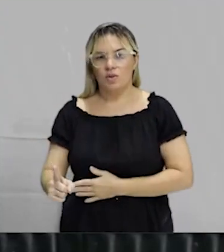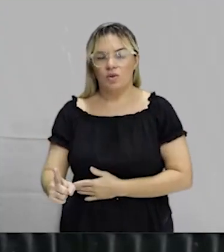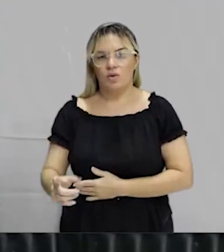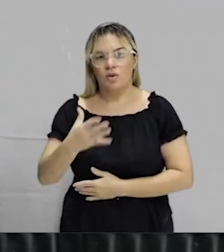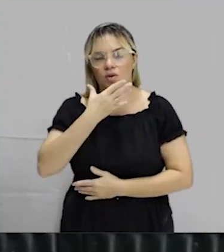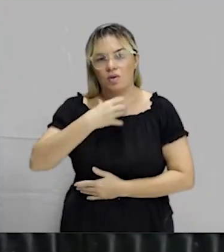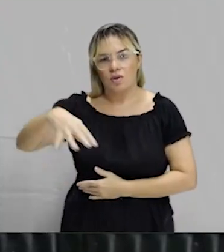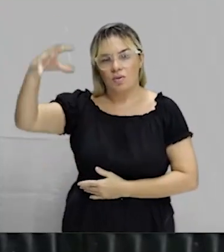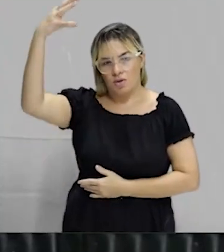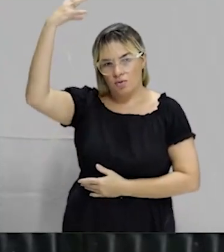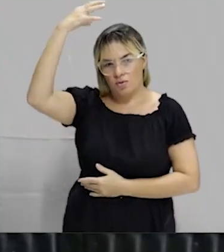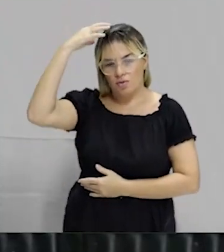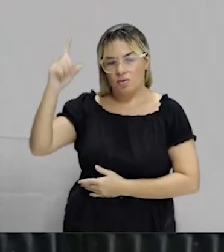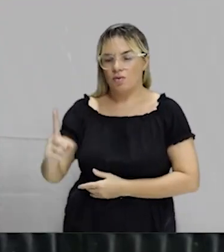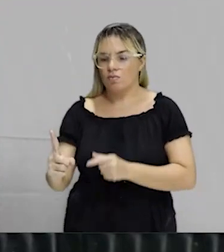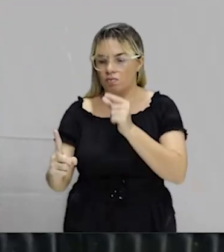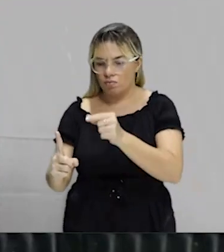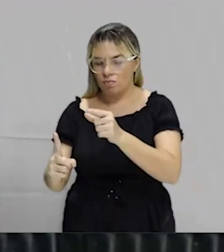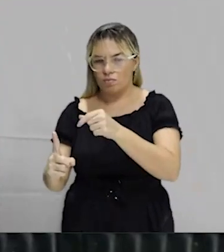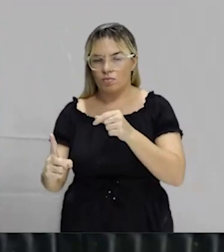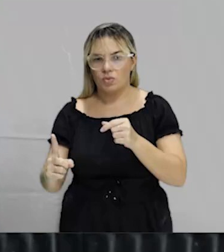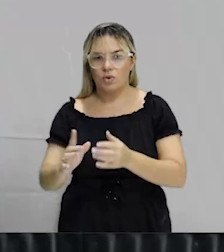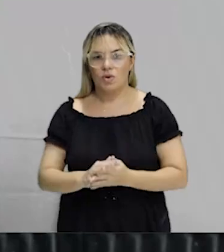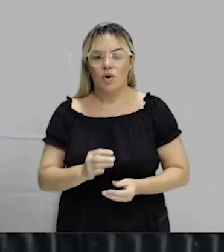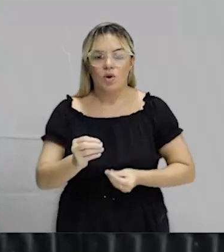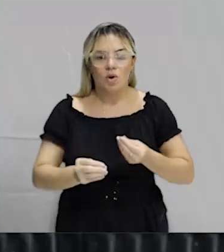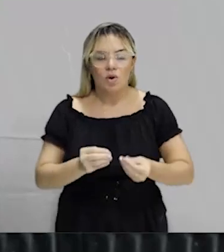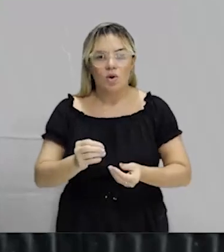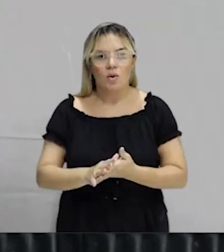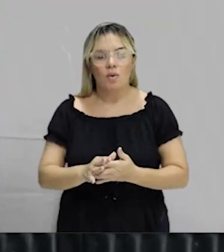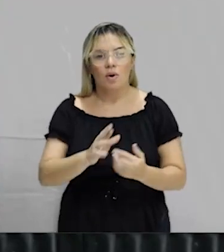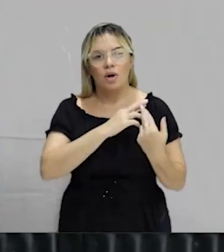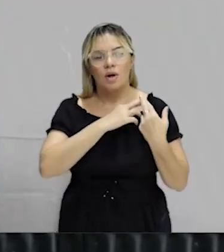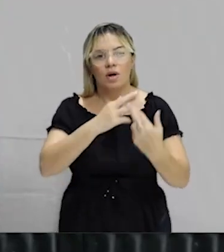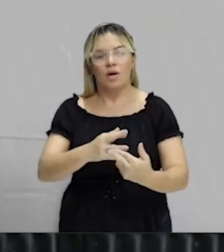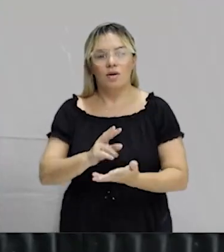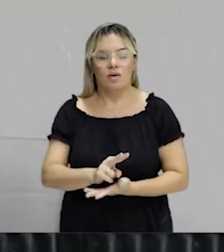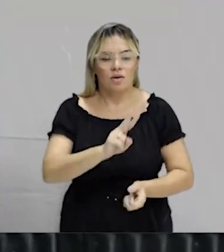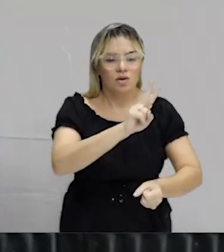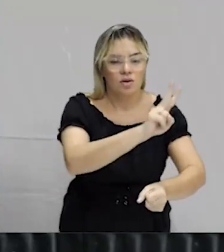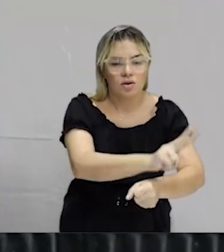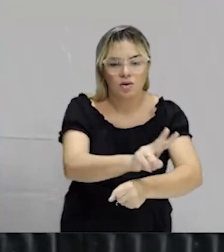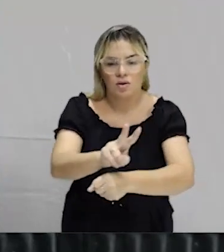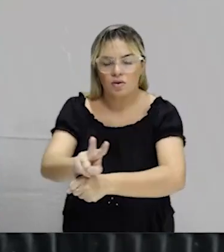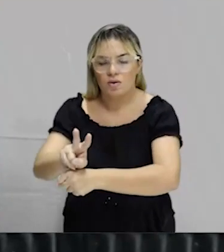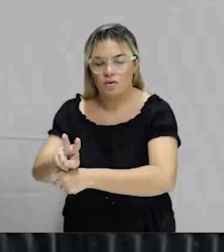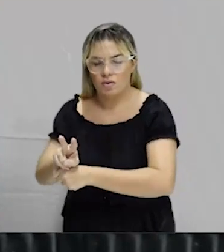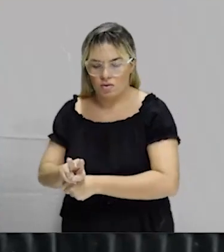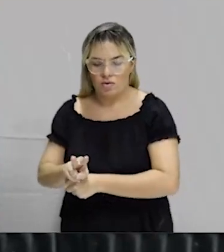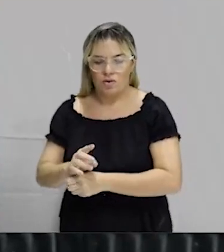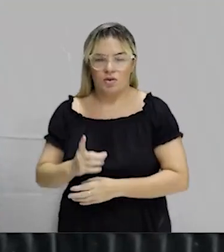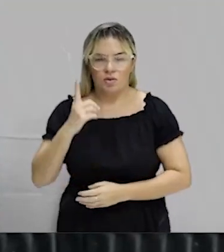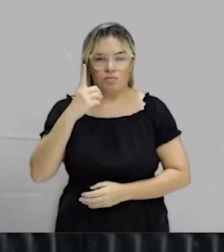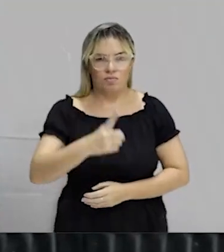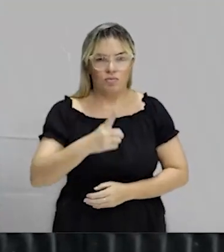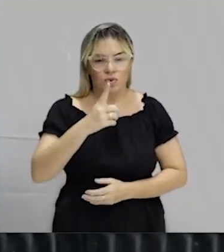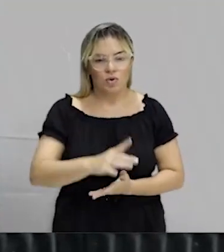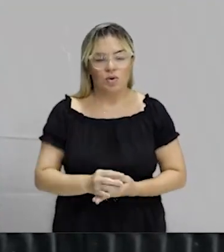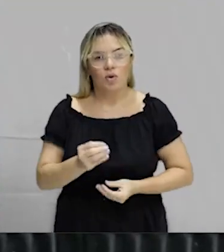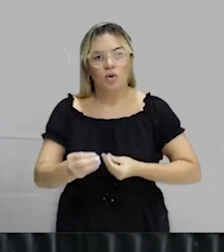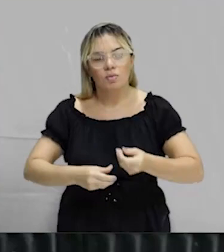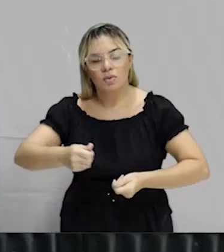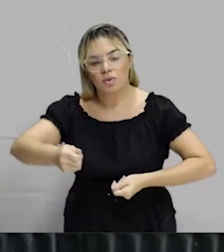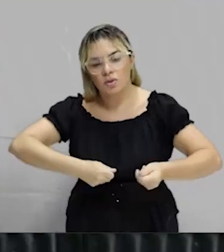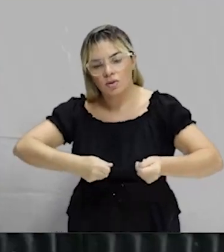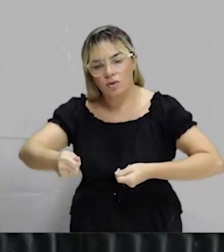pelos imperadores e vão funcionar como olhos e ouvidos do imperador. Inclusive, se nós observarmos